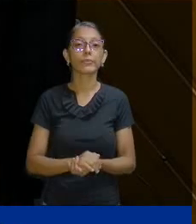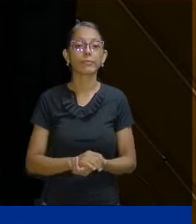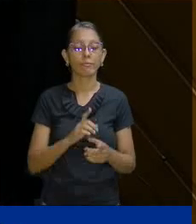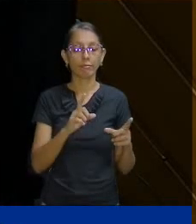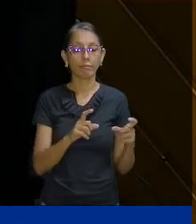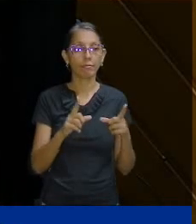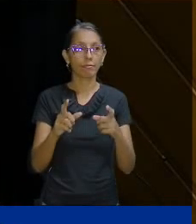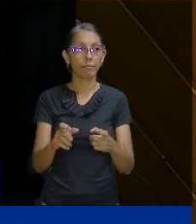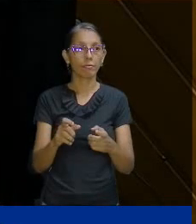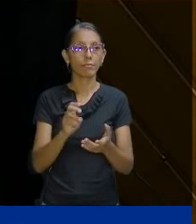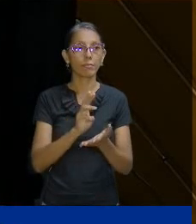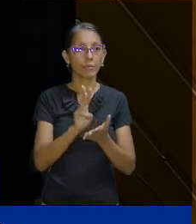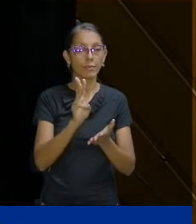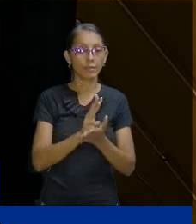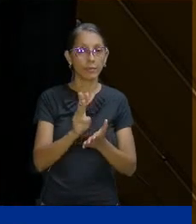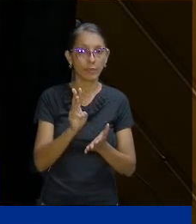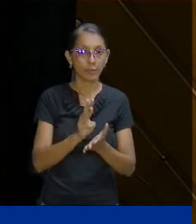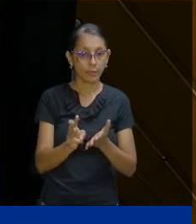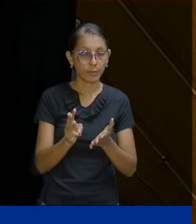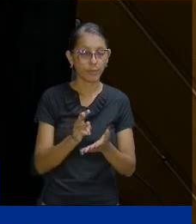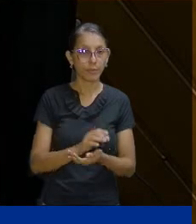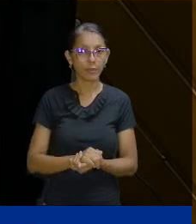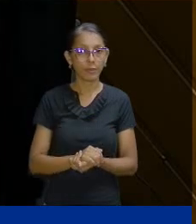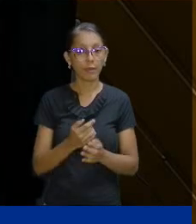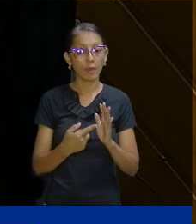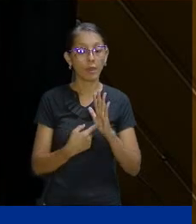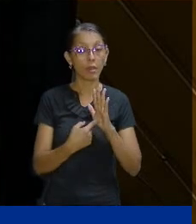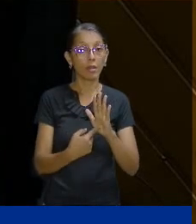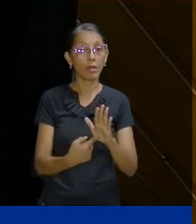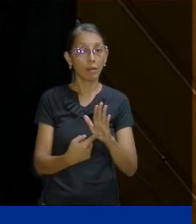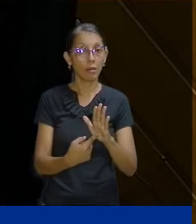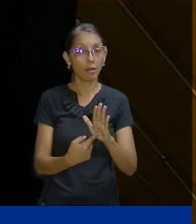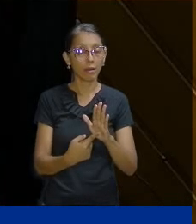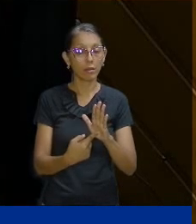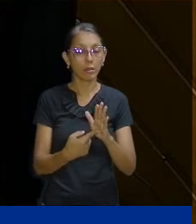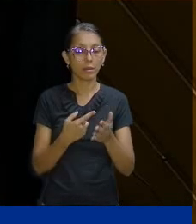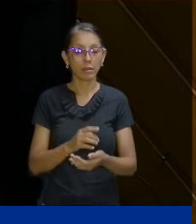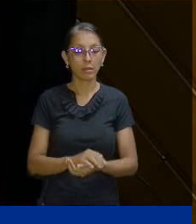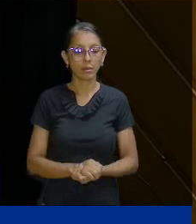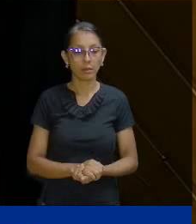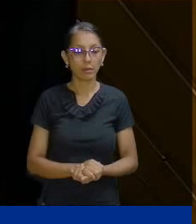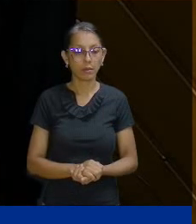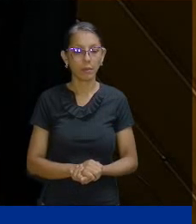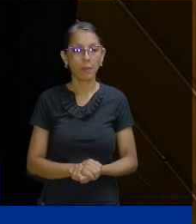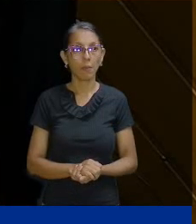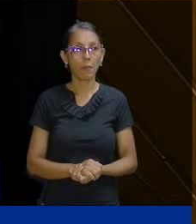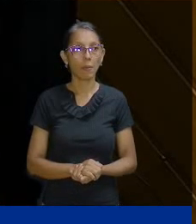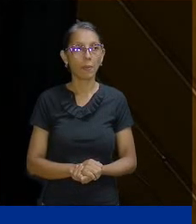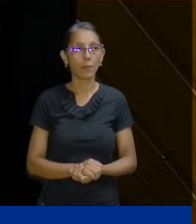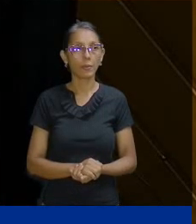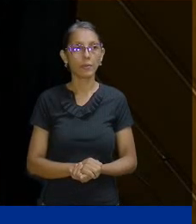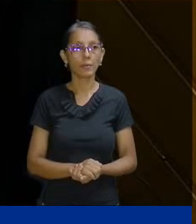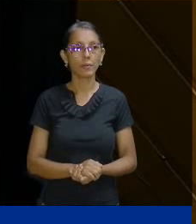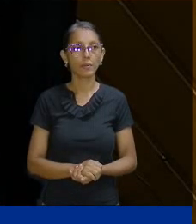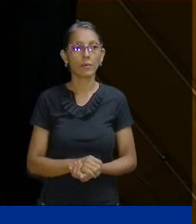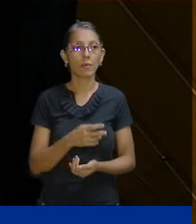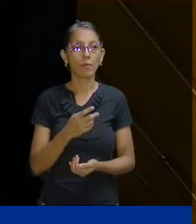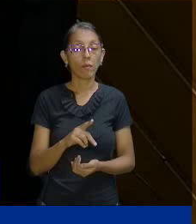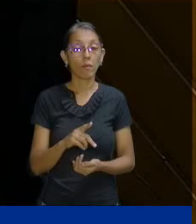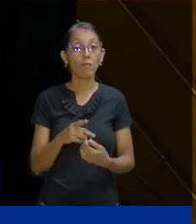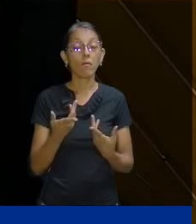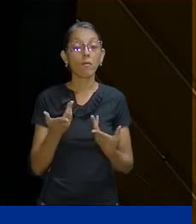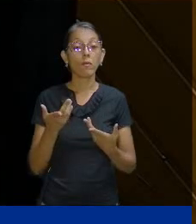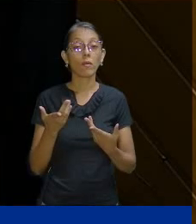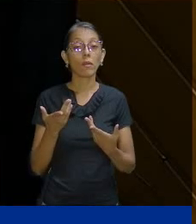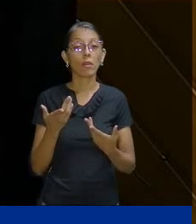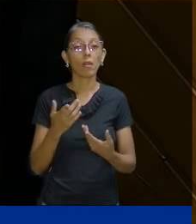WhatsApp, carece de validação em juízo e de apresentação integral, que compromete sua força probatória. A